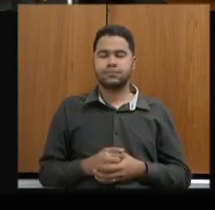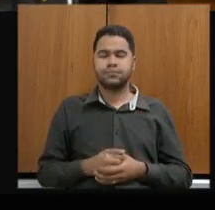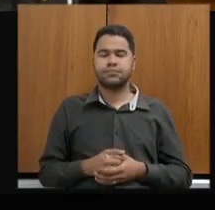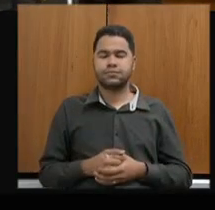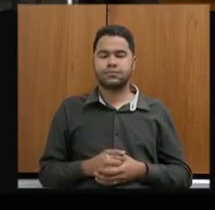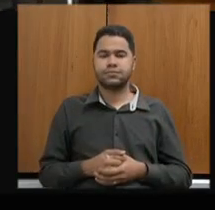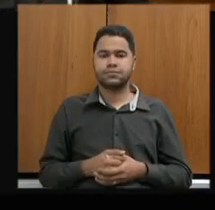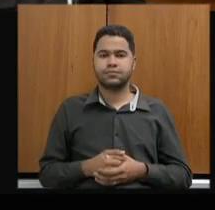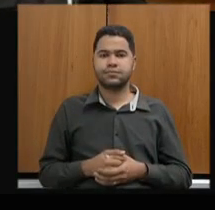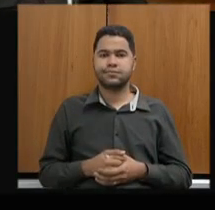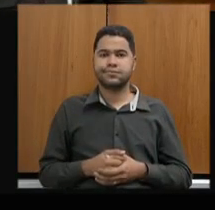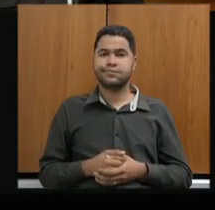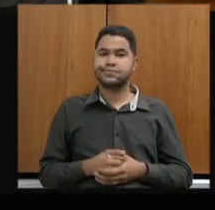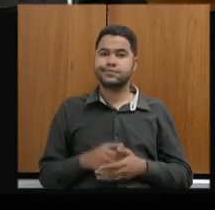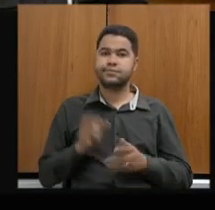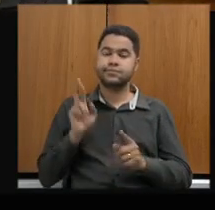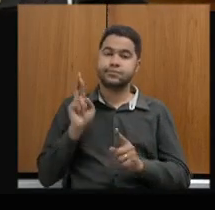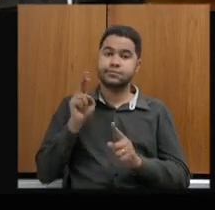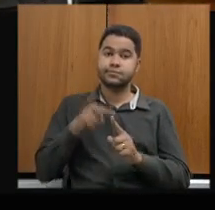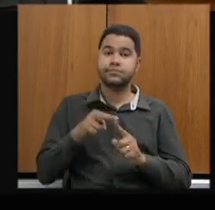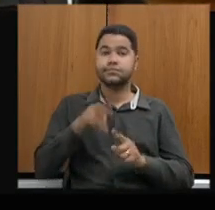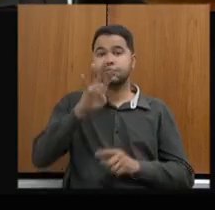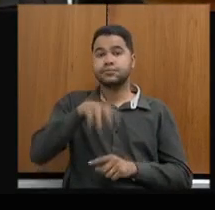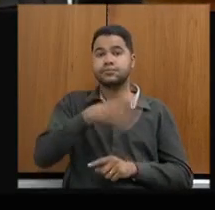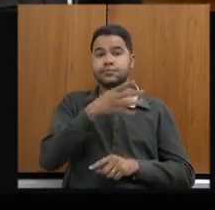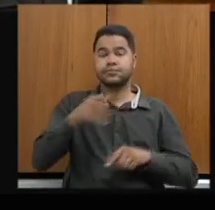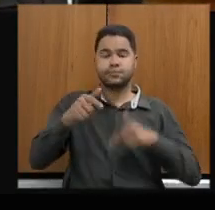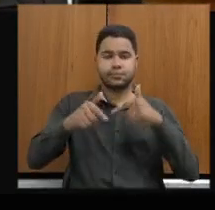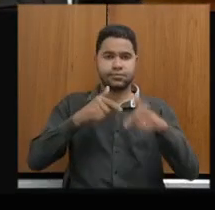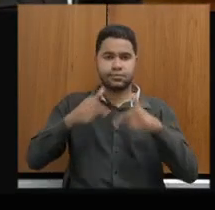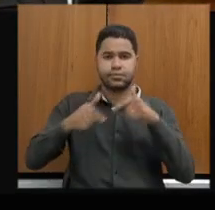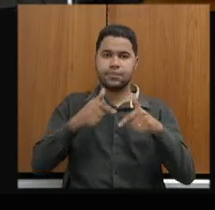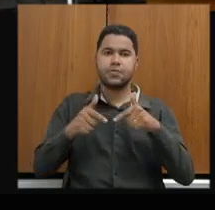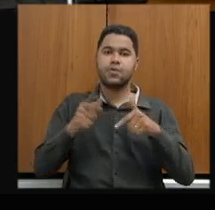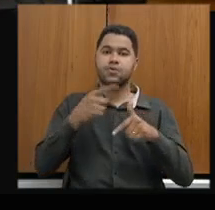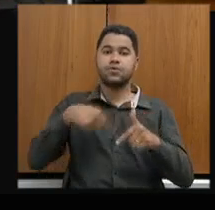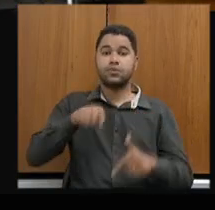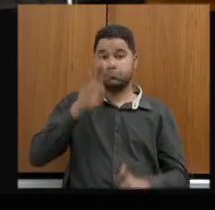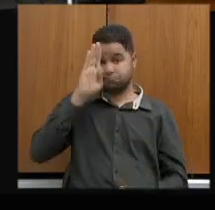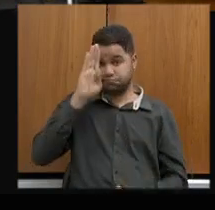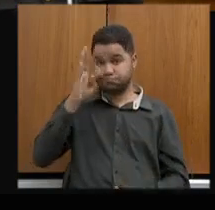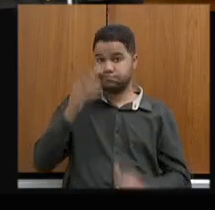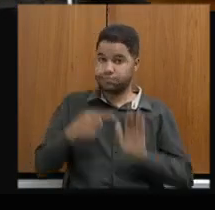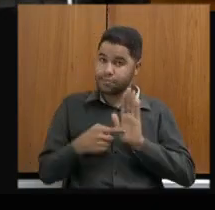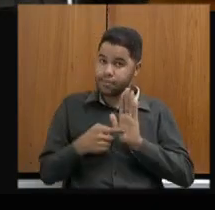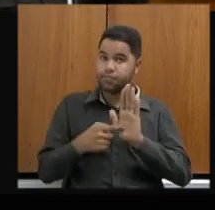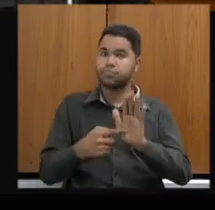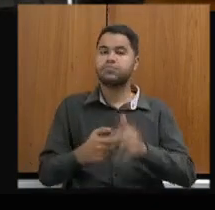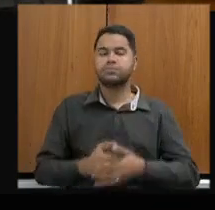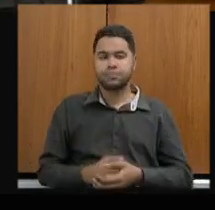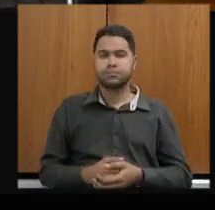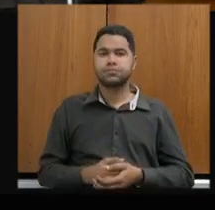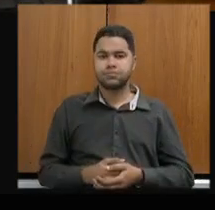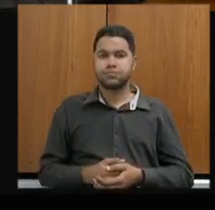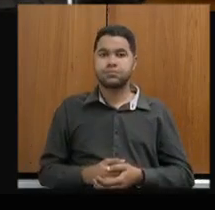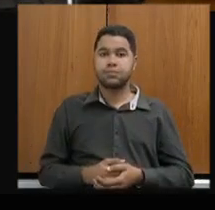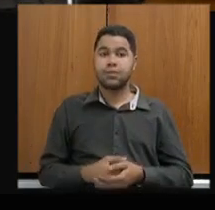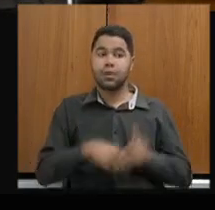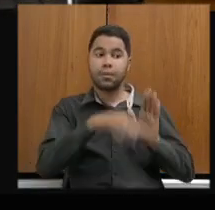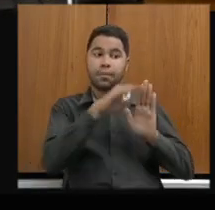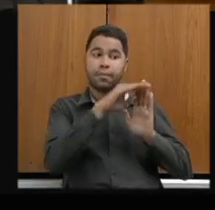e a no que se refere a escala de trabalho destaque que a gente coloca aqui é que nós estamos